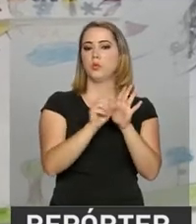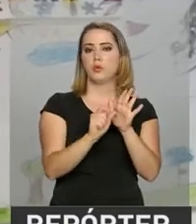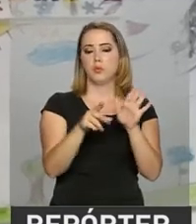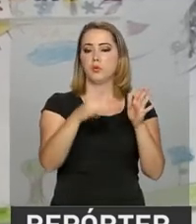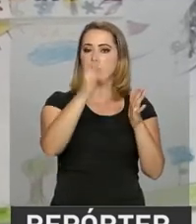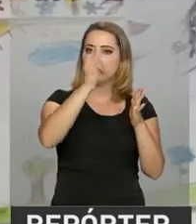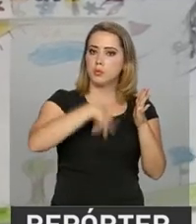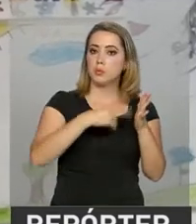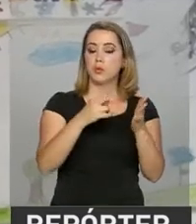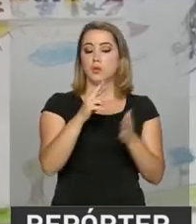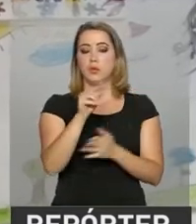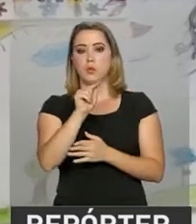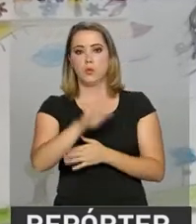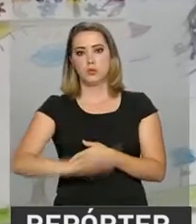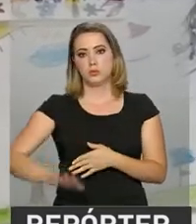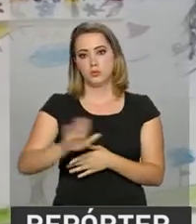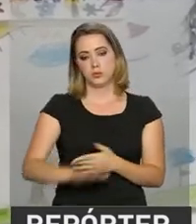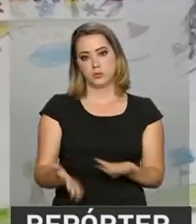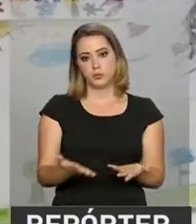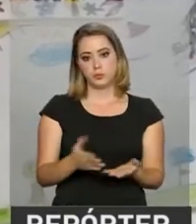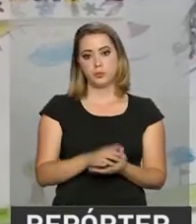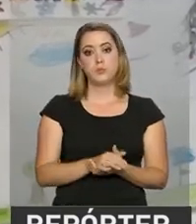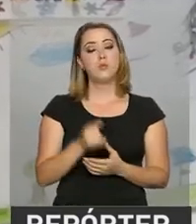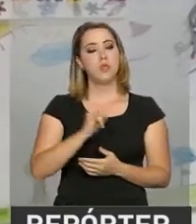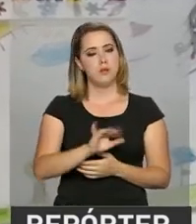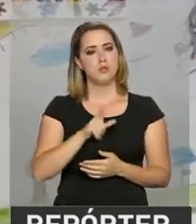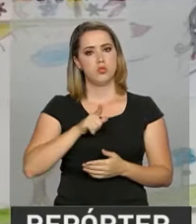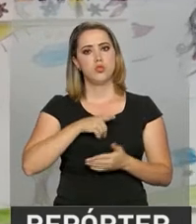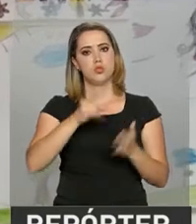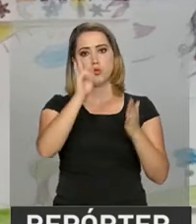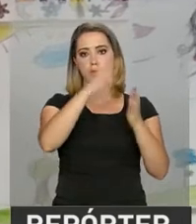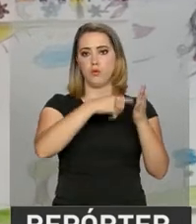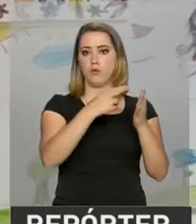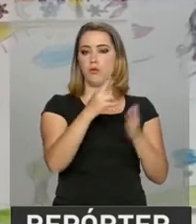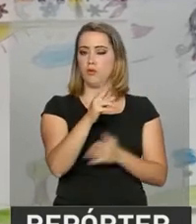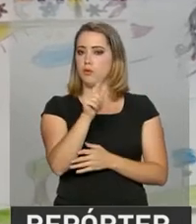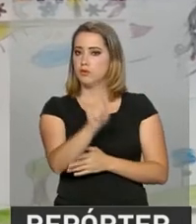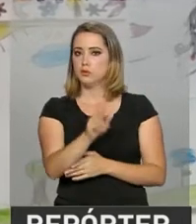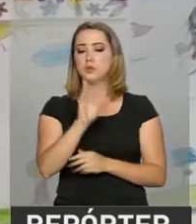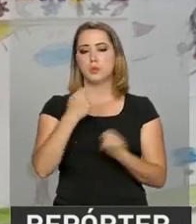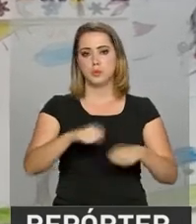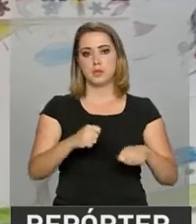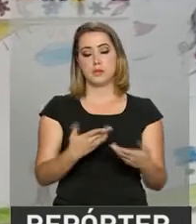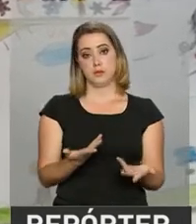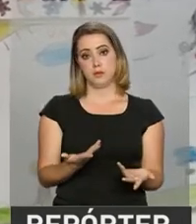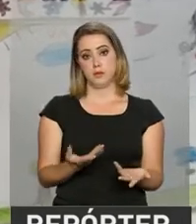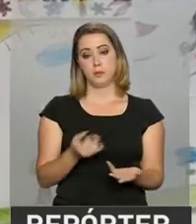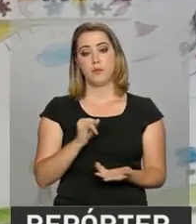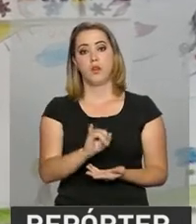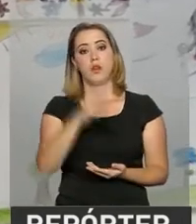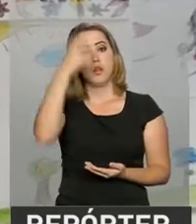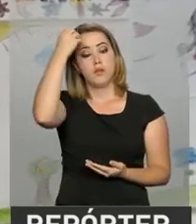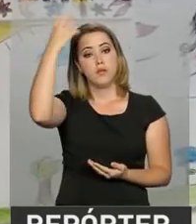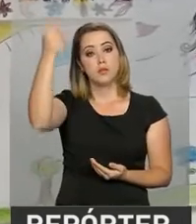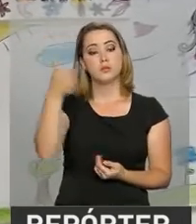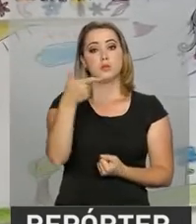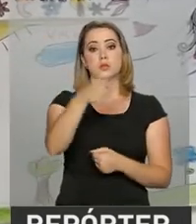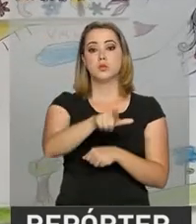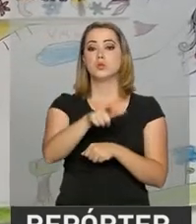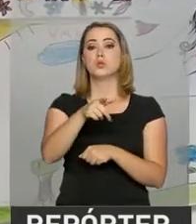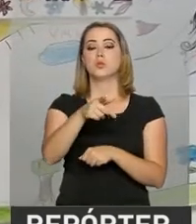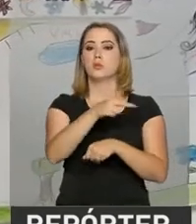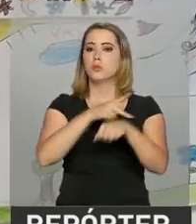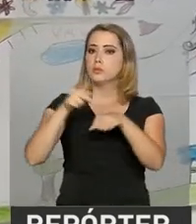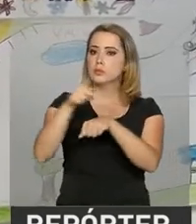de nascimento e, se já tiver a identidade, traga a identidade também. No caso de viagem internacional, nós